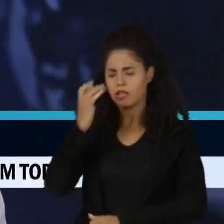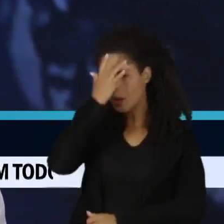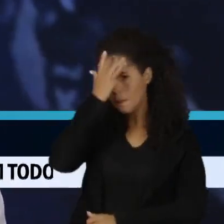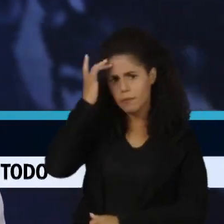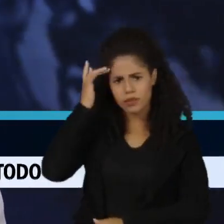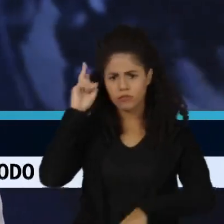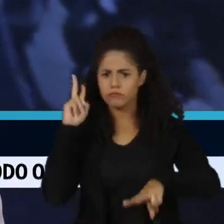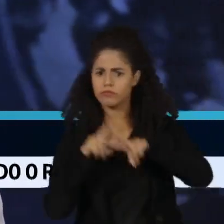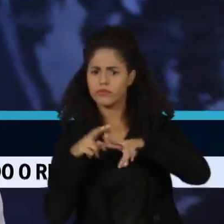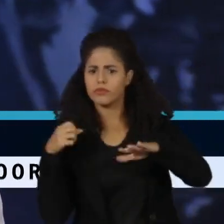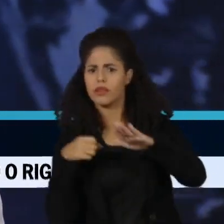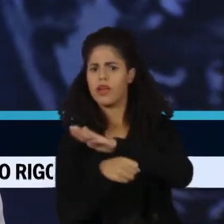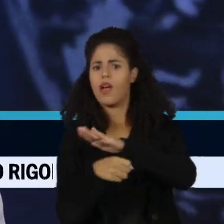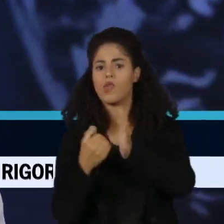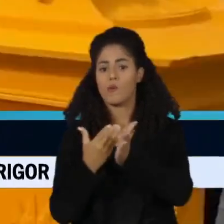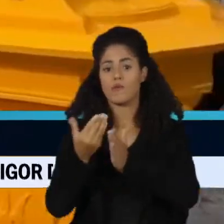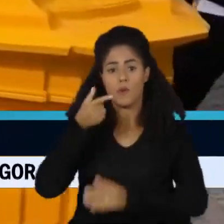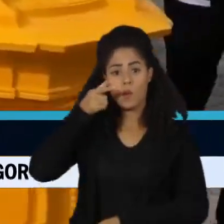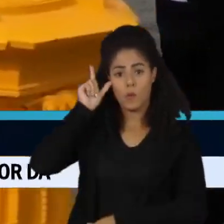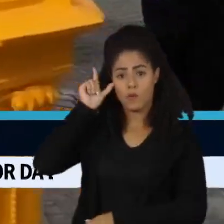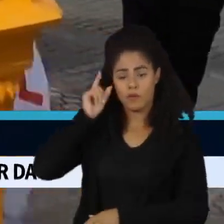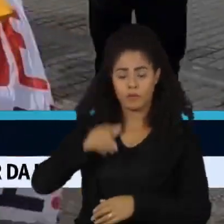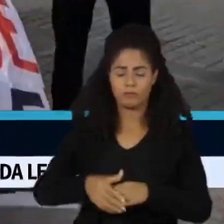foram presas desde os confrontos de ontem.